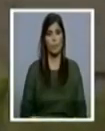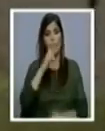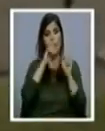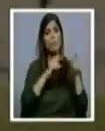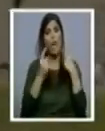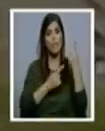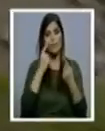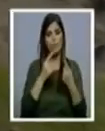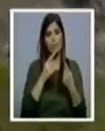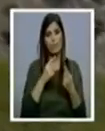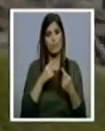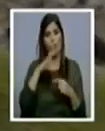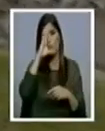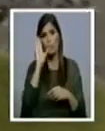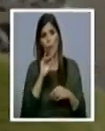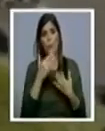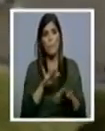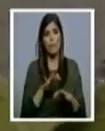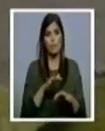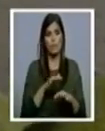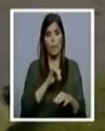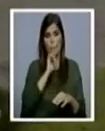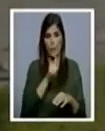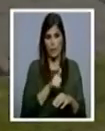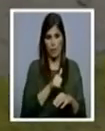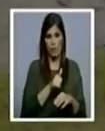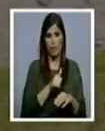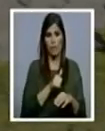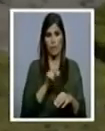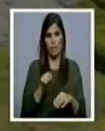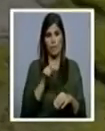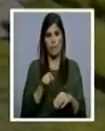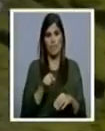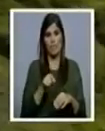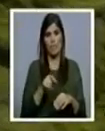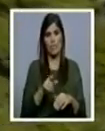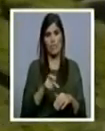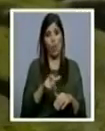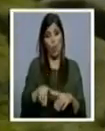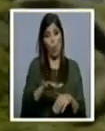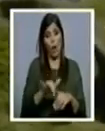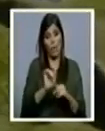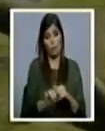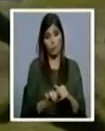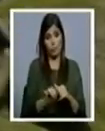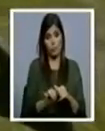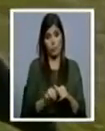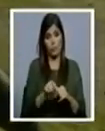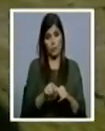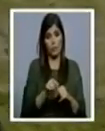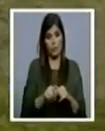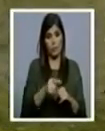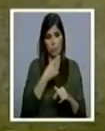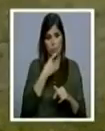As pessoas por vezes não têm a noção, mas a perda destas áreas vai implicar, ou isso